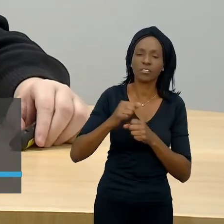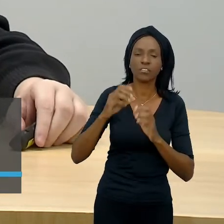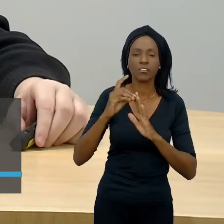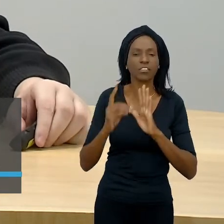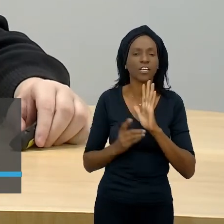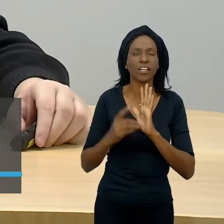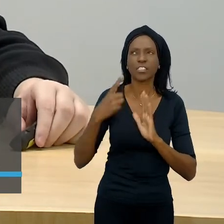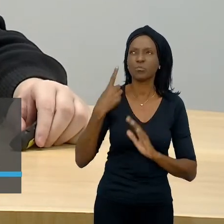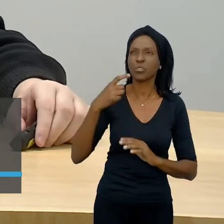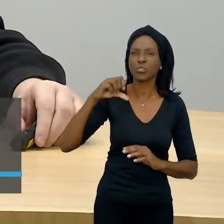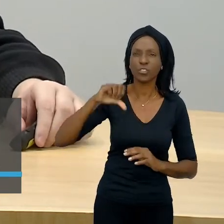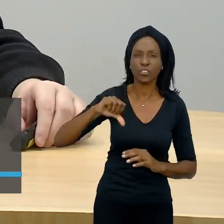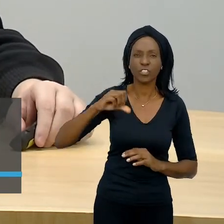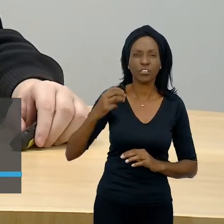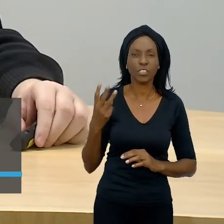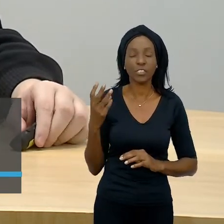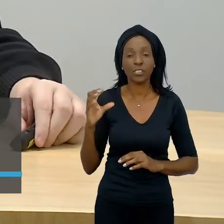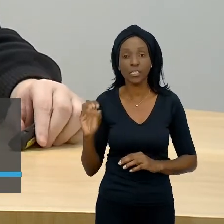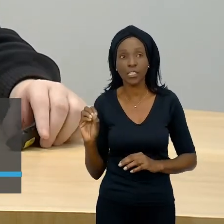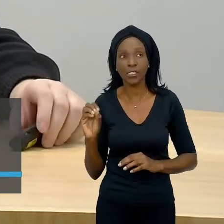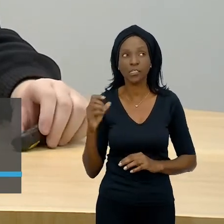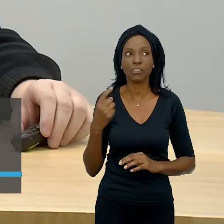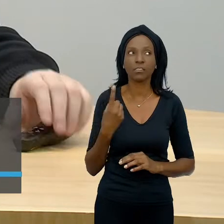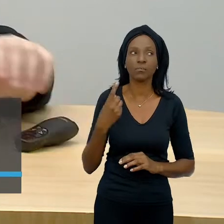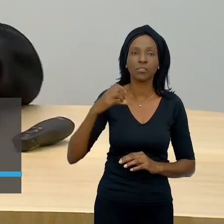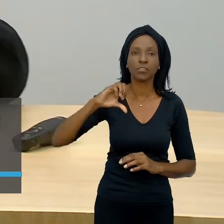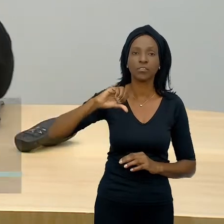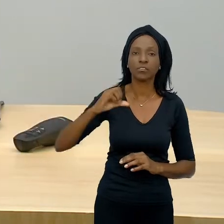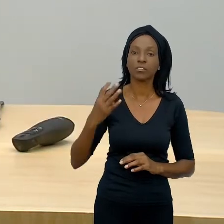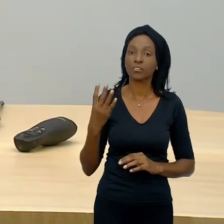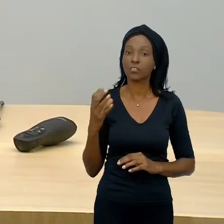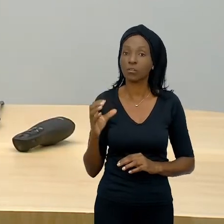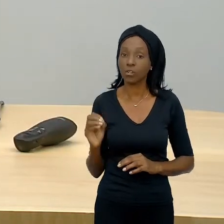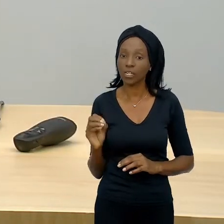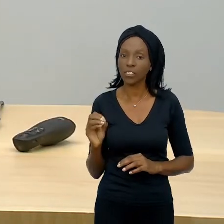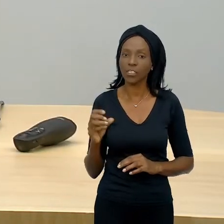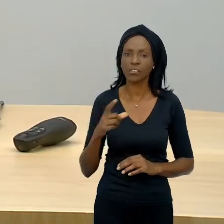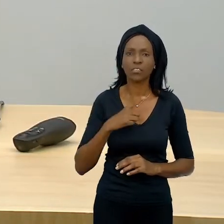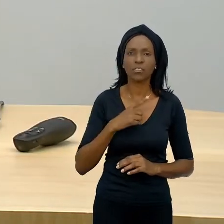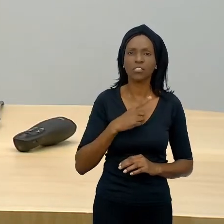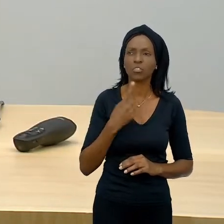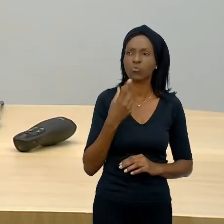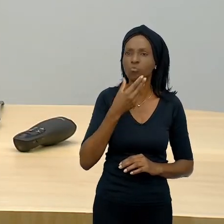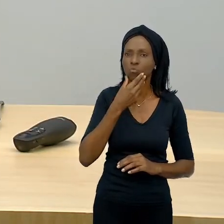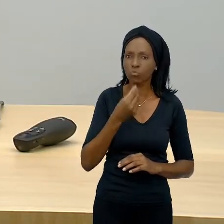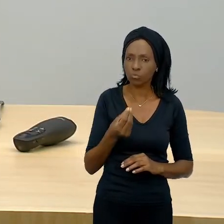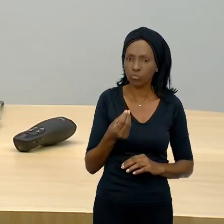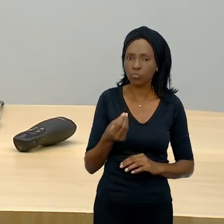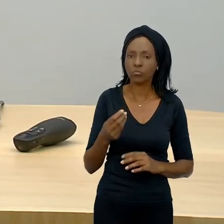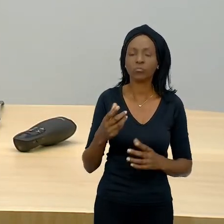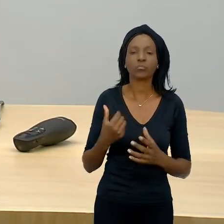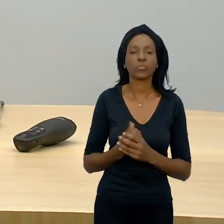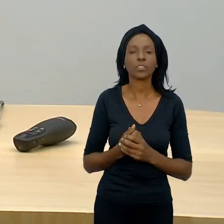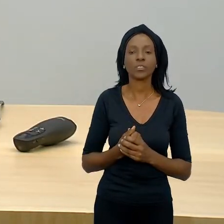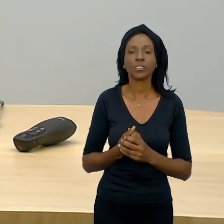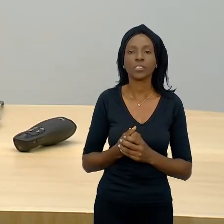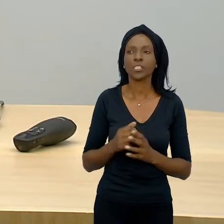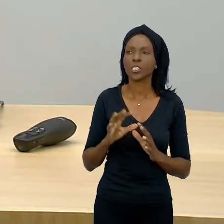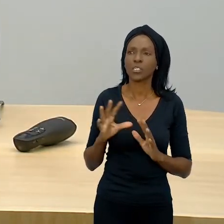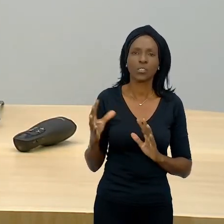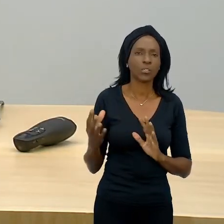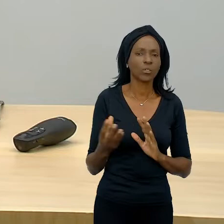de 1930, 1940, tinha um cara, um escritor assim